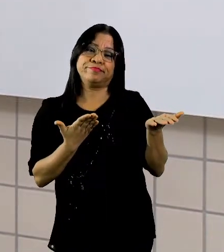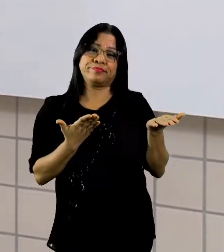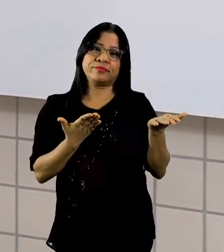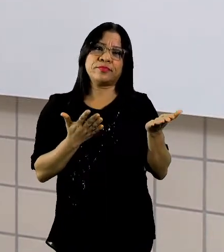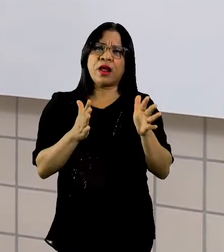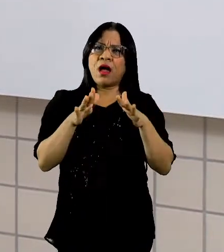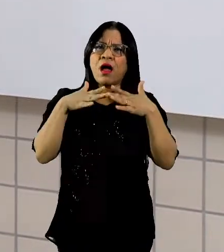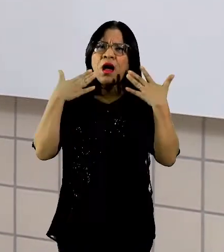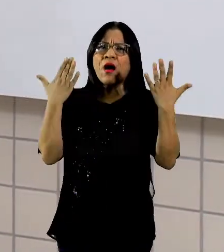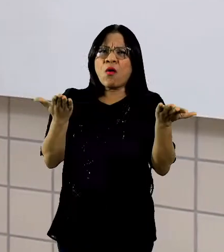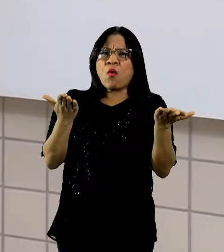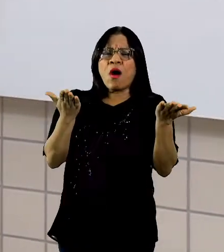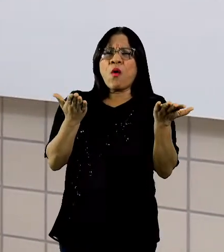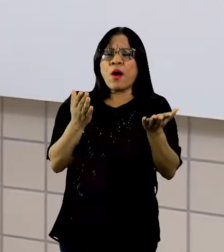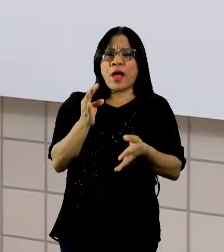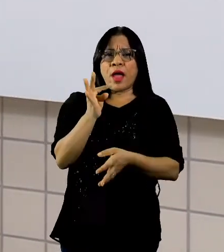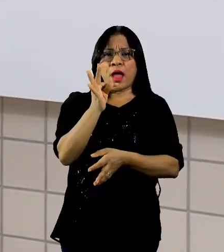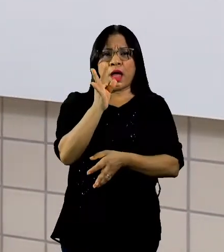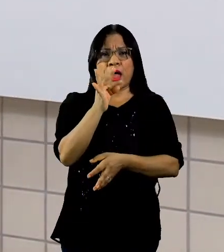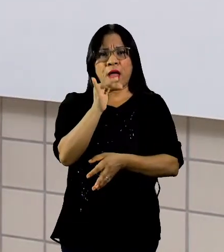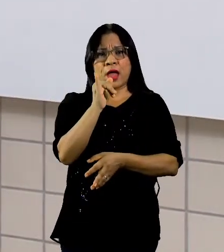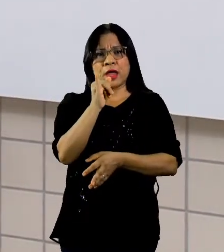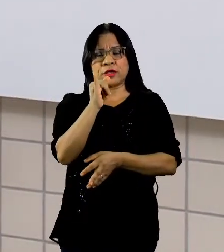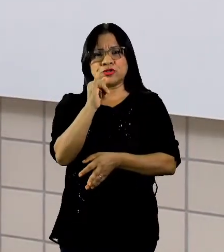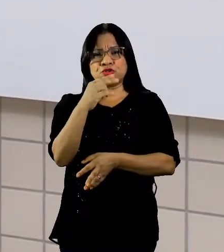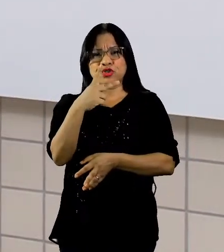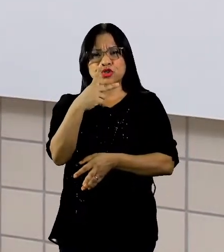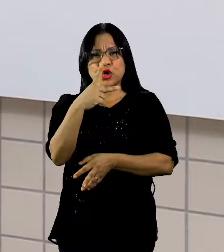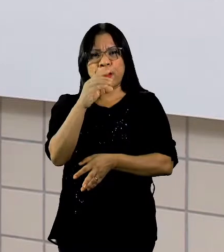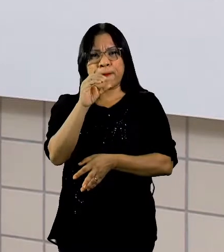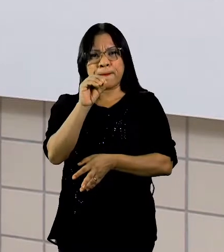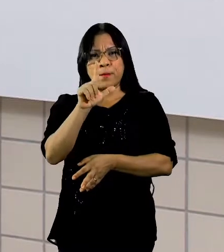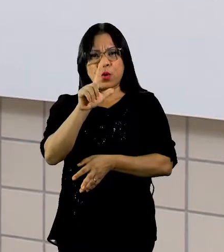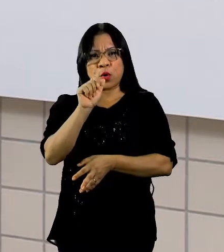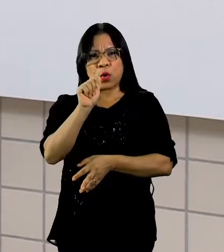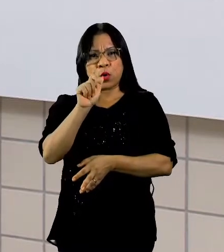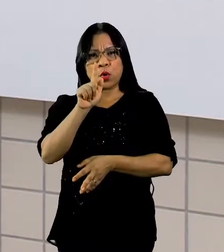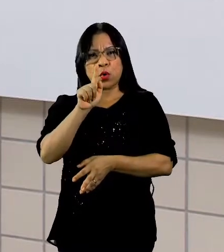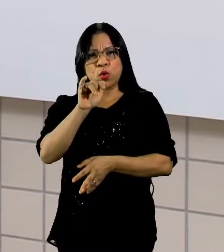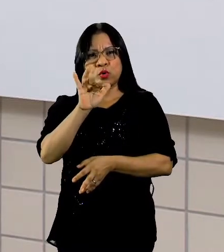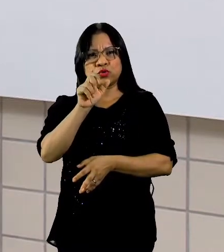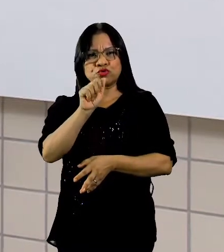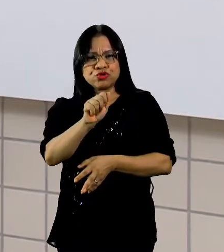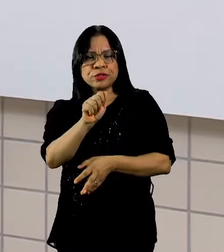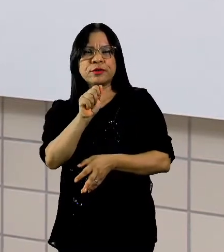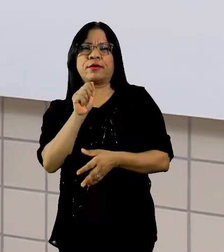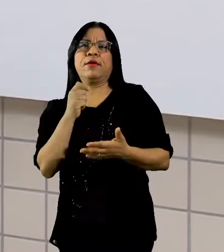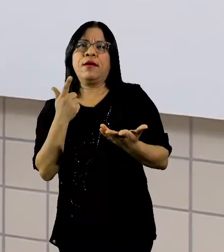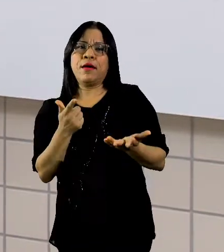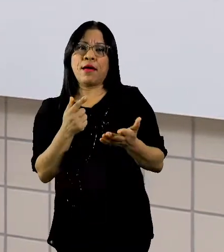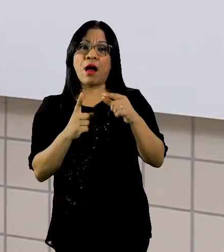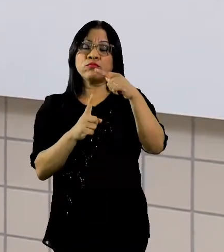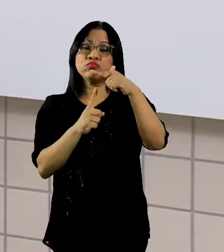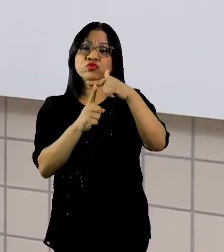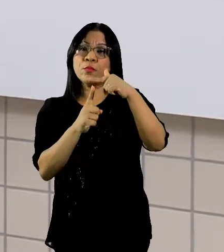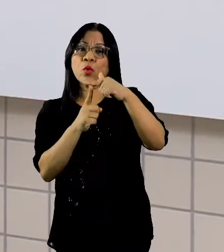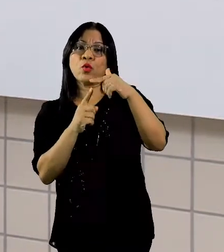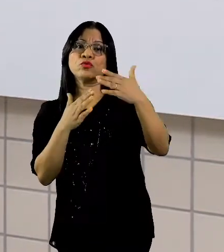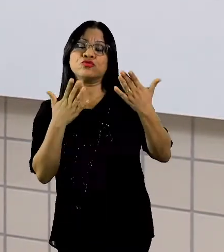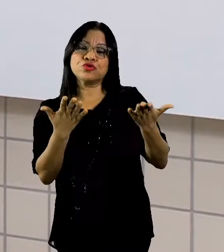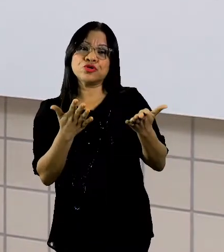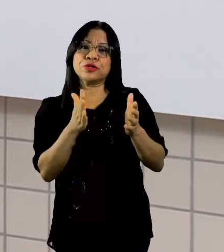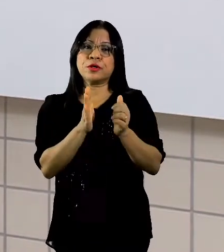tipologia narrativa, de tipologia textual para gênero textual? Vamos identificar qual é